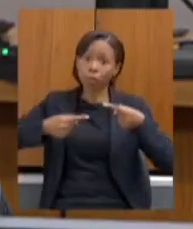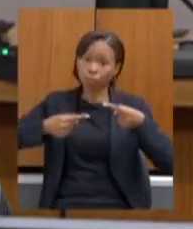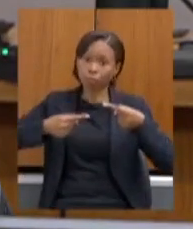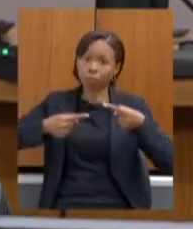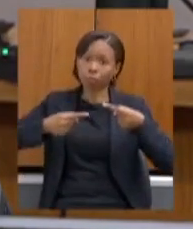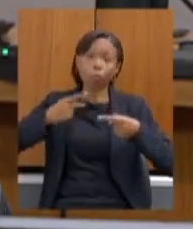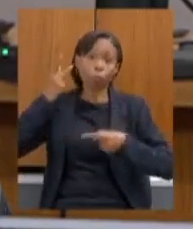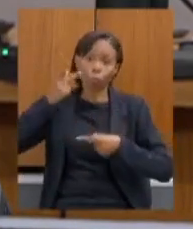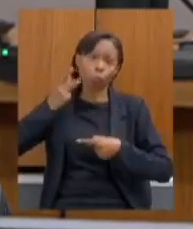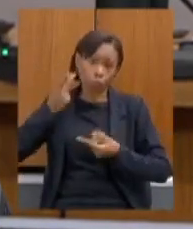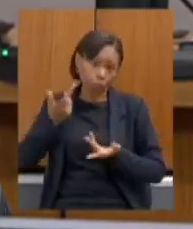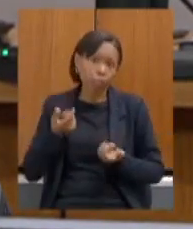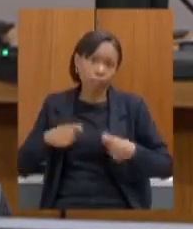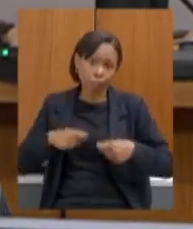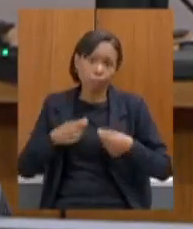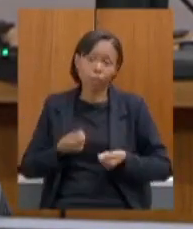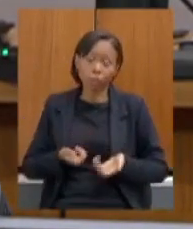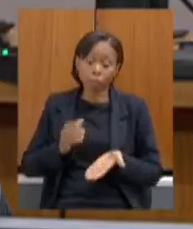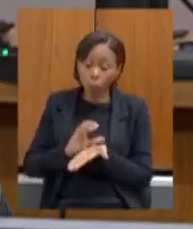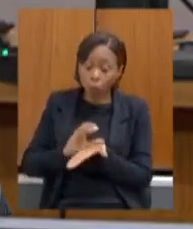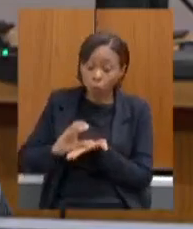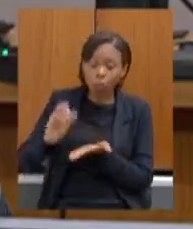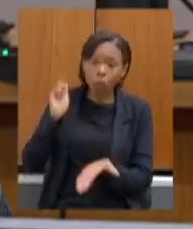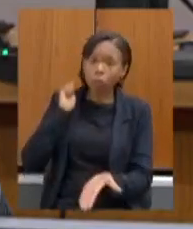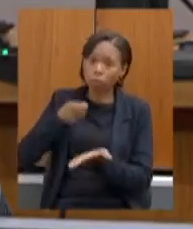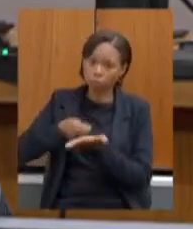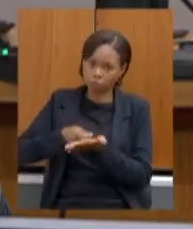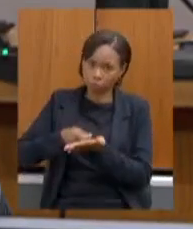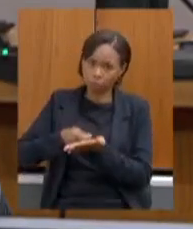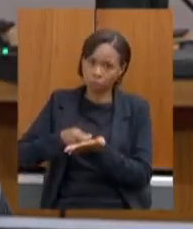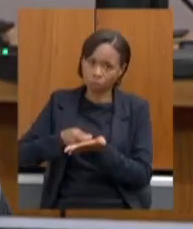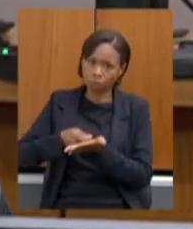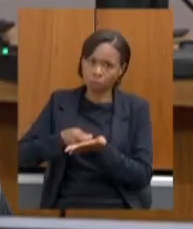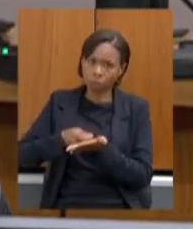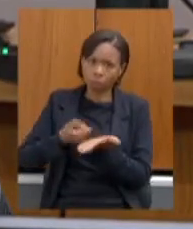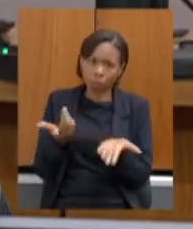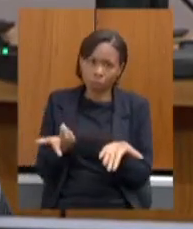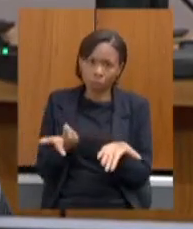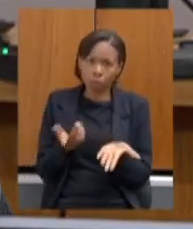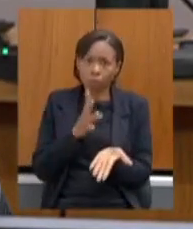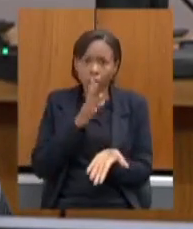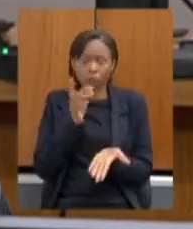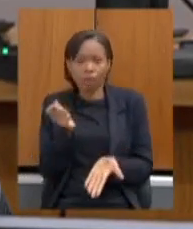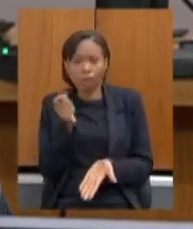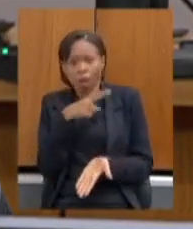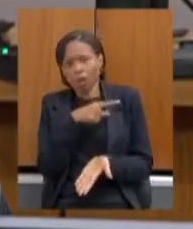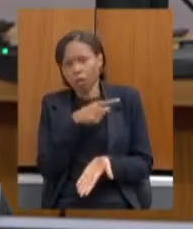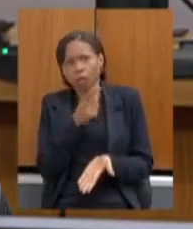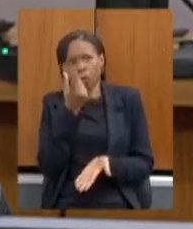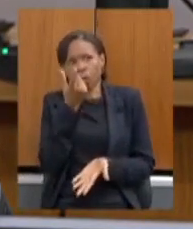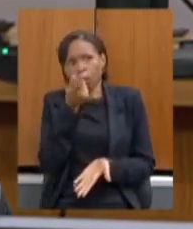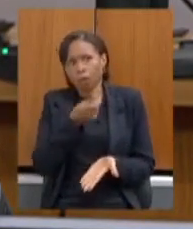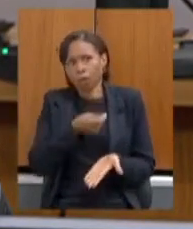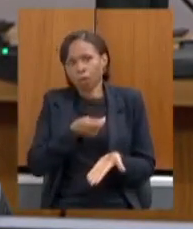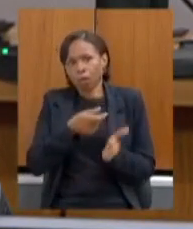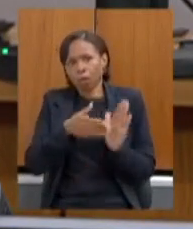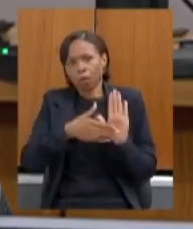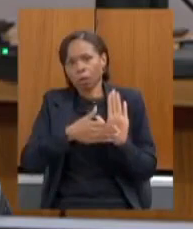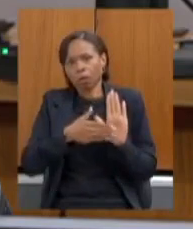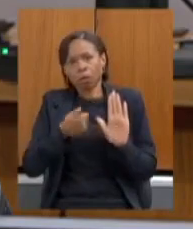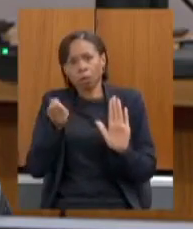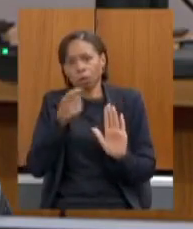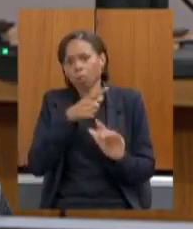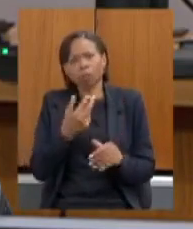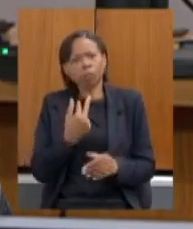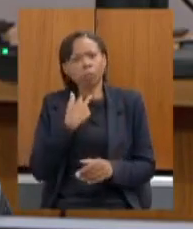necessidade da execução de um orçamento que nós não tenhamos uma peça orçamentária fictícia. A gente aprova, mas a sua execução fica